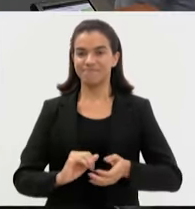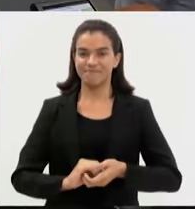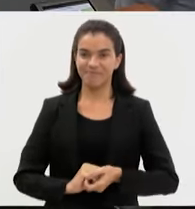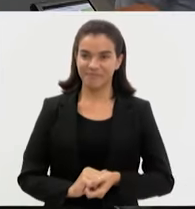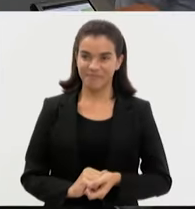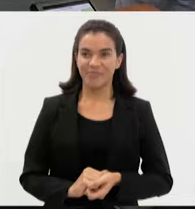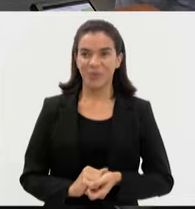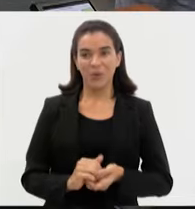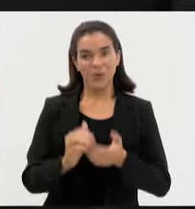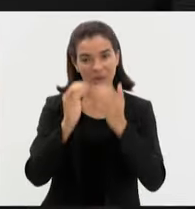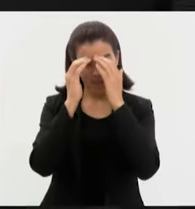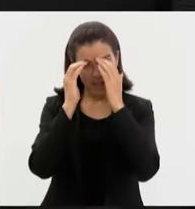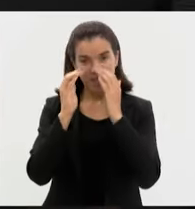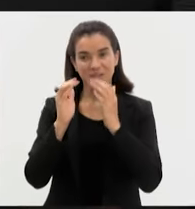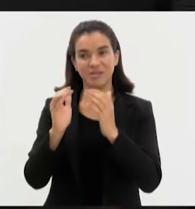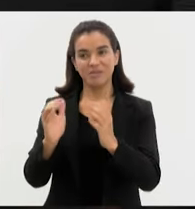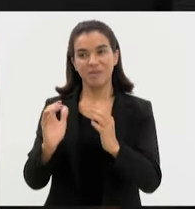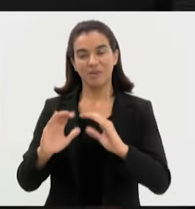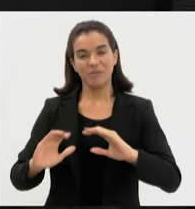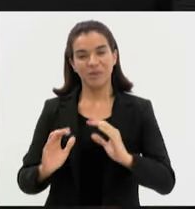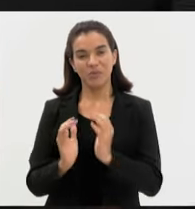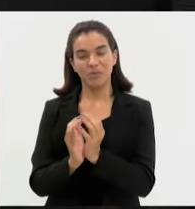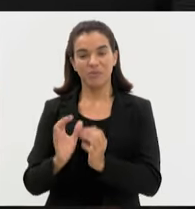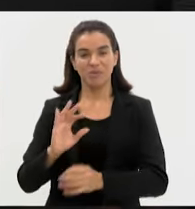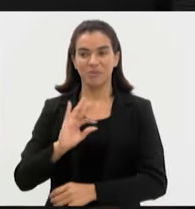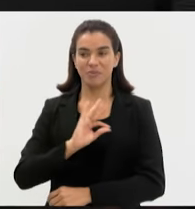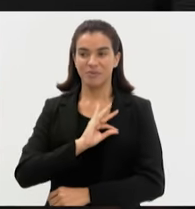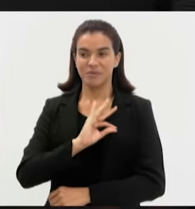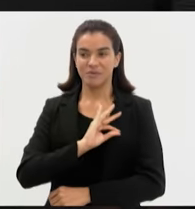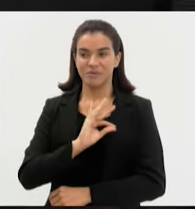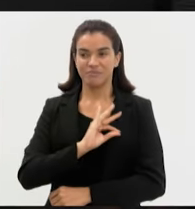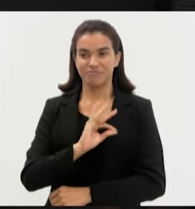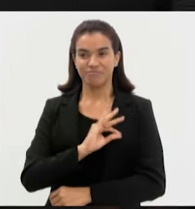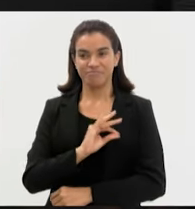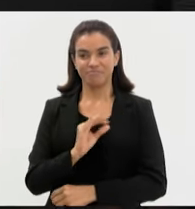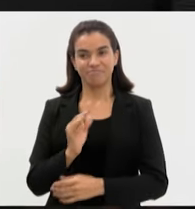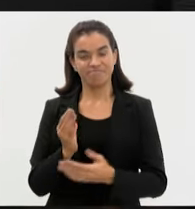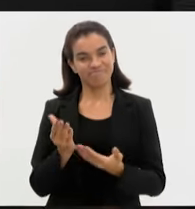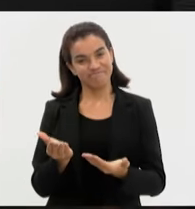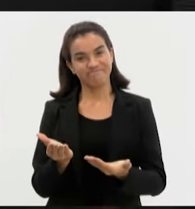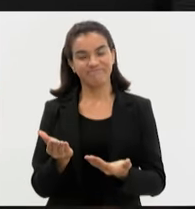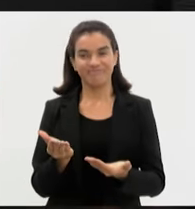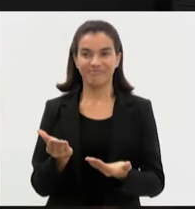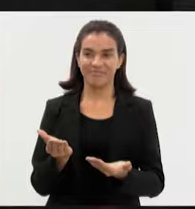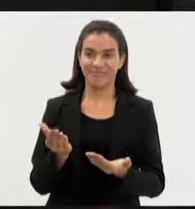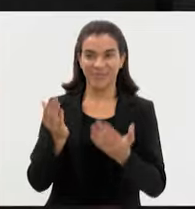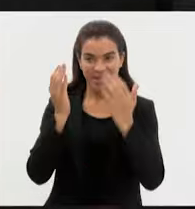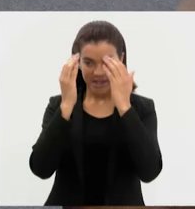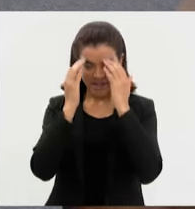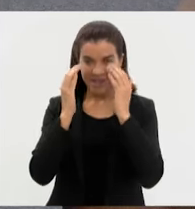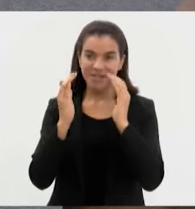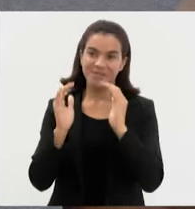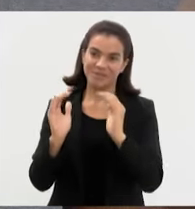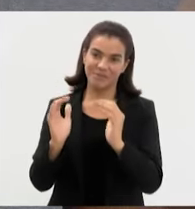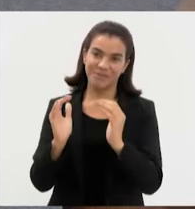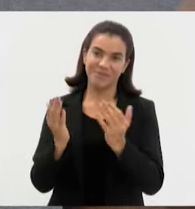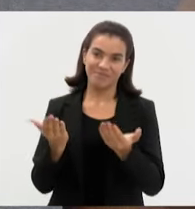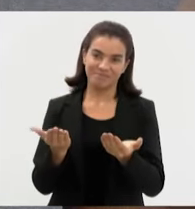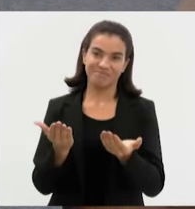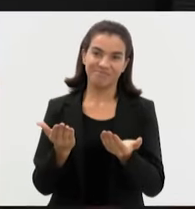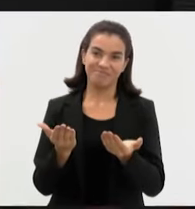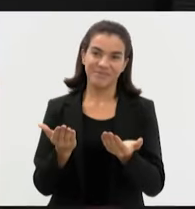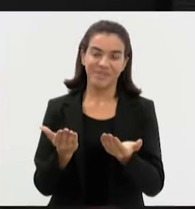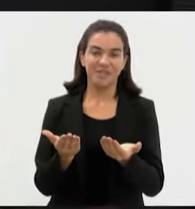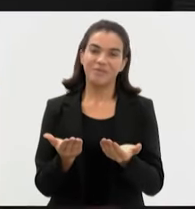respeito ao meu amigo companheiro da minha turma de polícia mas vossa excelência aqui é o cara né chefe com muito respeito ao meu amigo a minha pessoa também mas